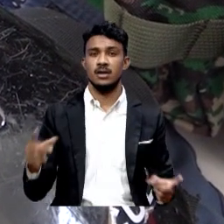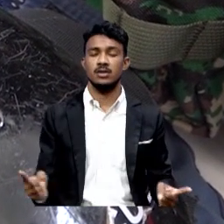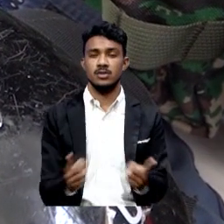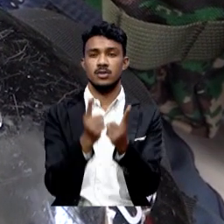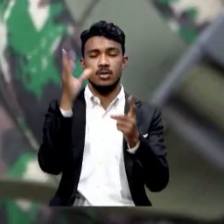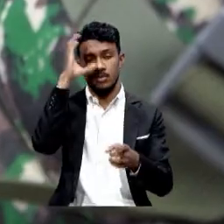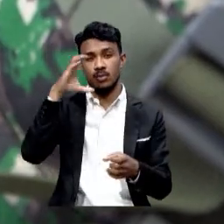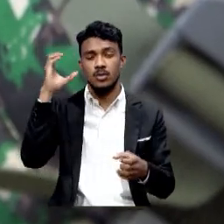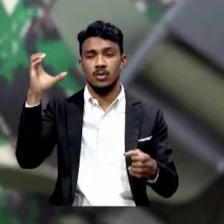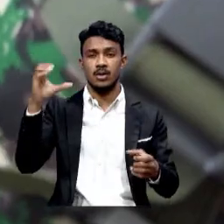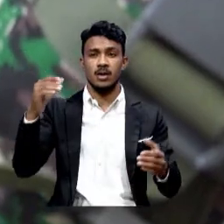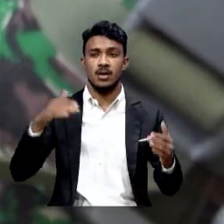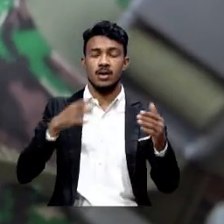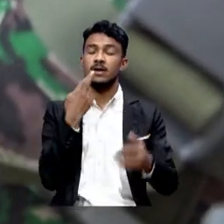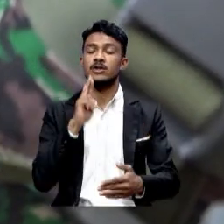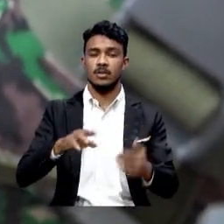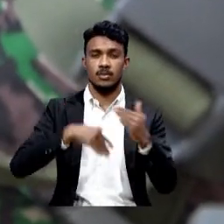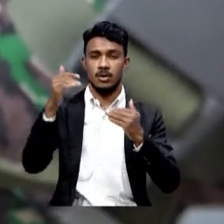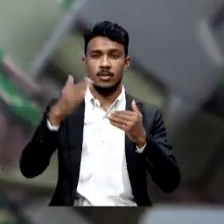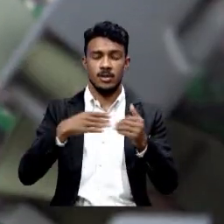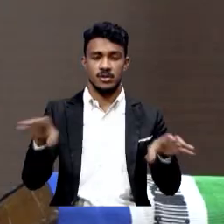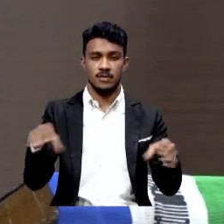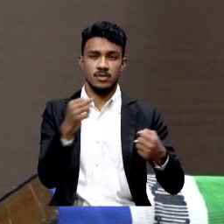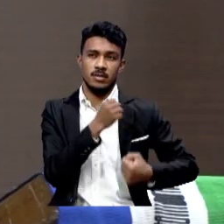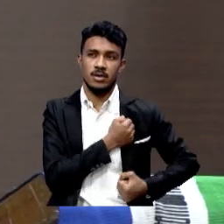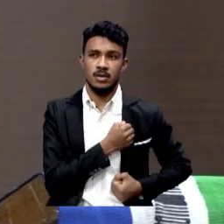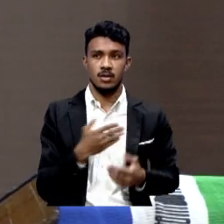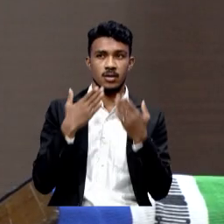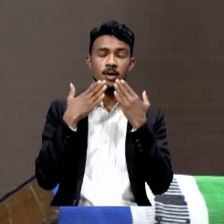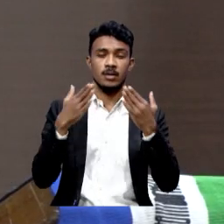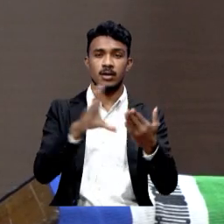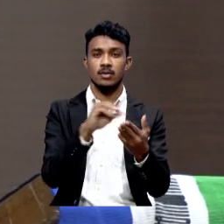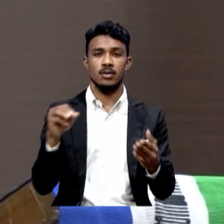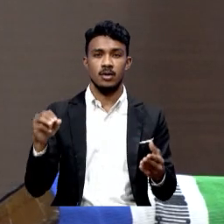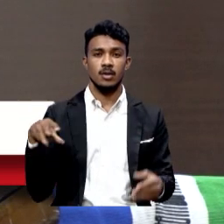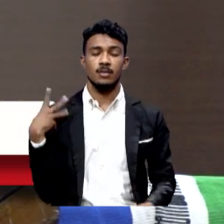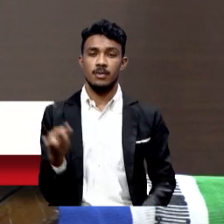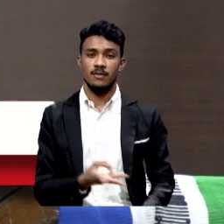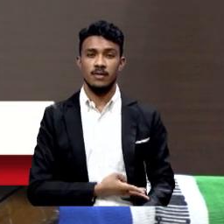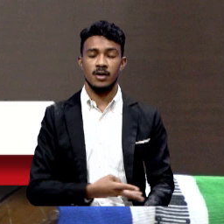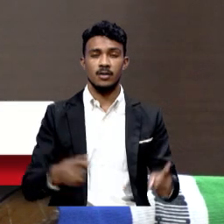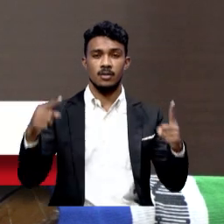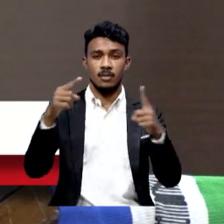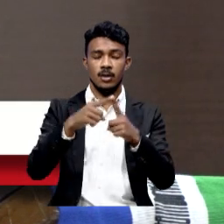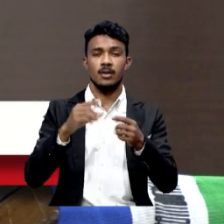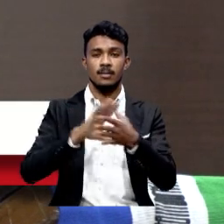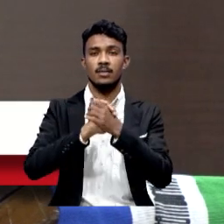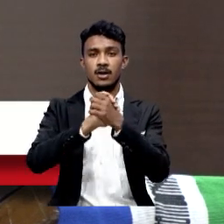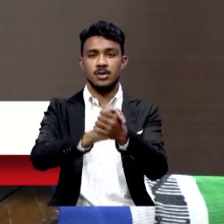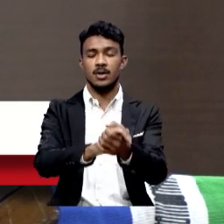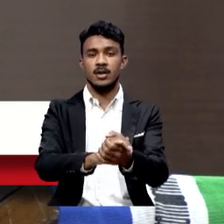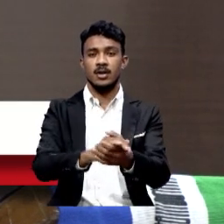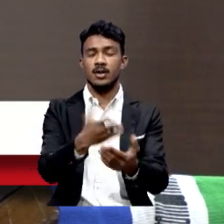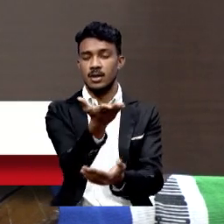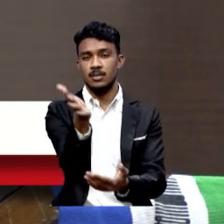ba problema nebe ia serviço militar. Muito obrigado, bem-vindo, no parabéns, me tabo. Segundo, a hora depois de a